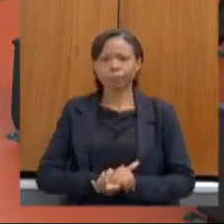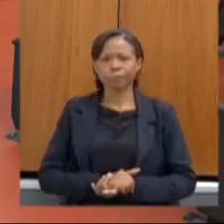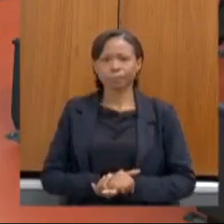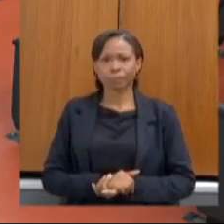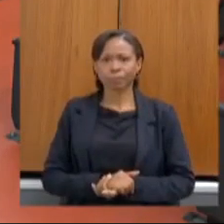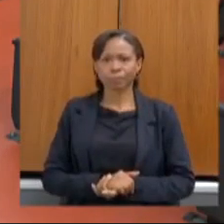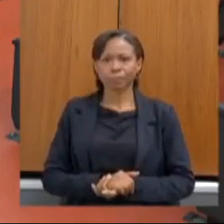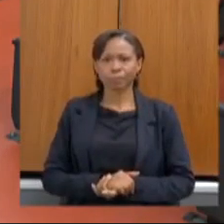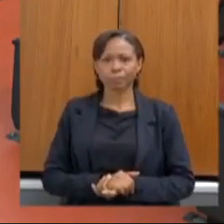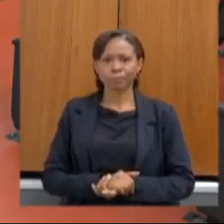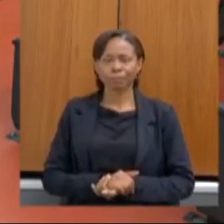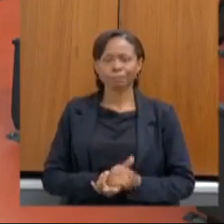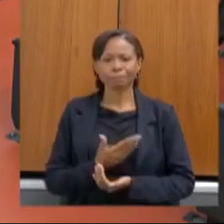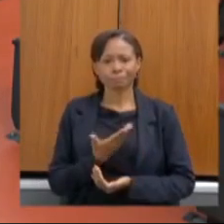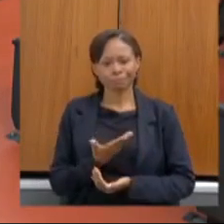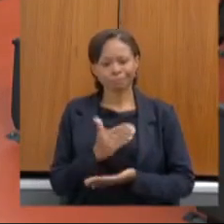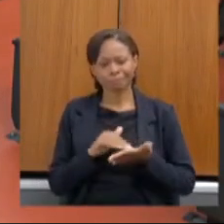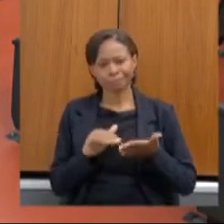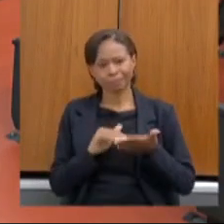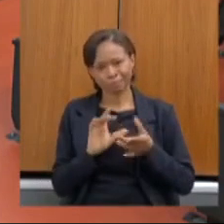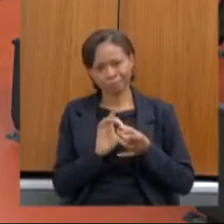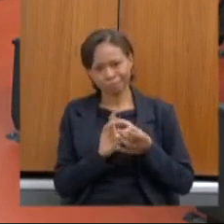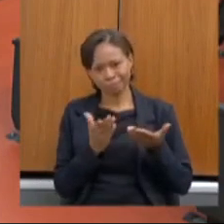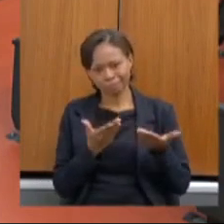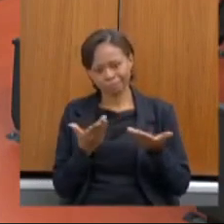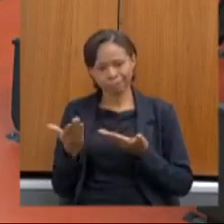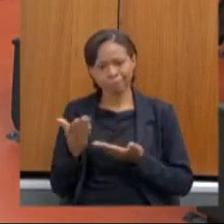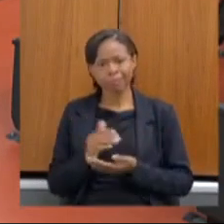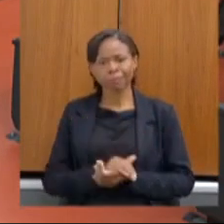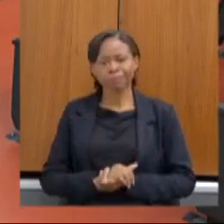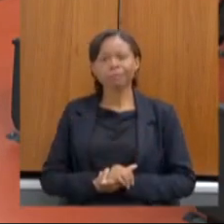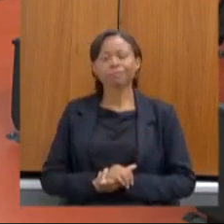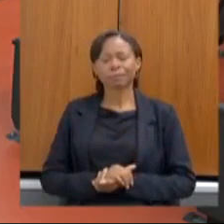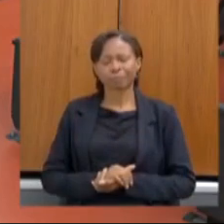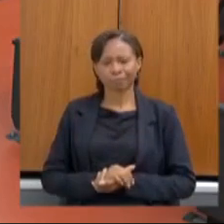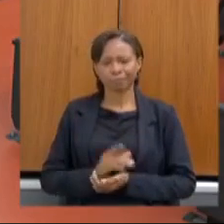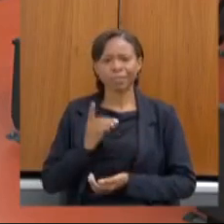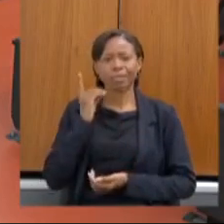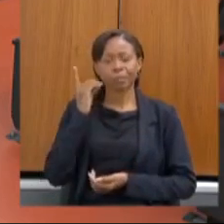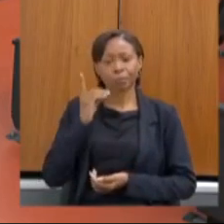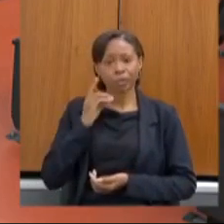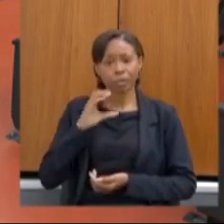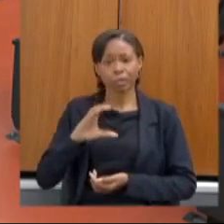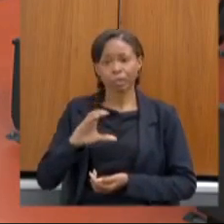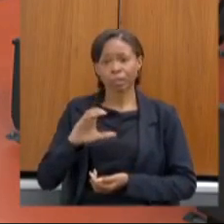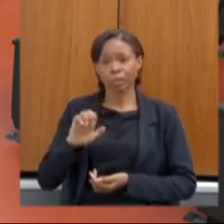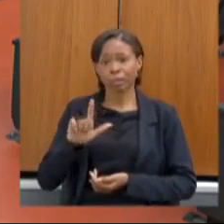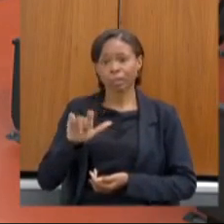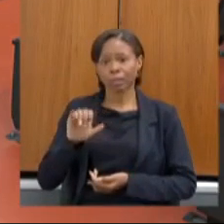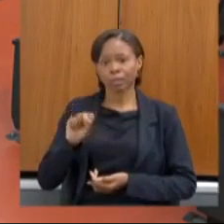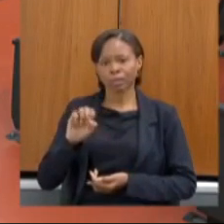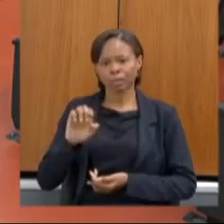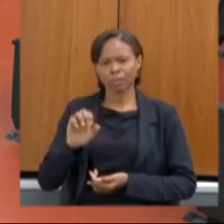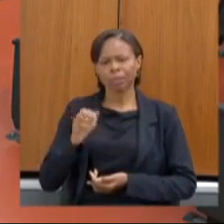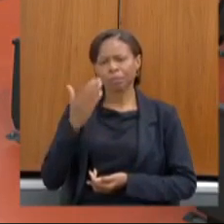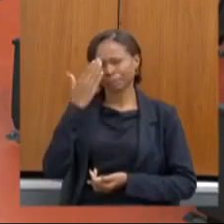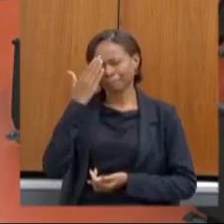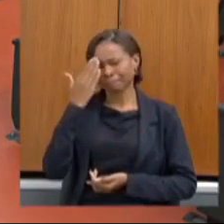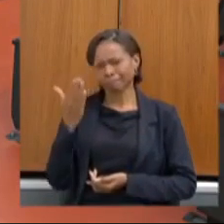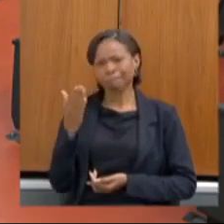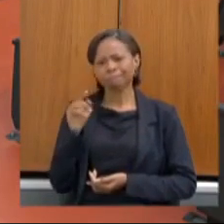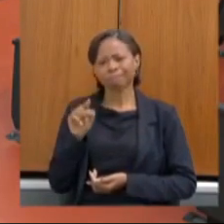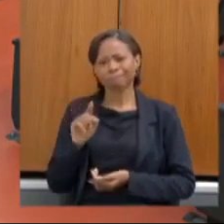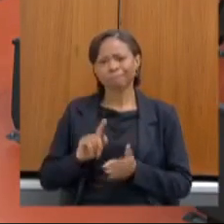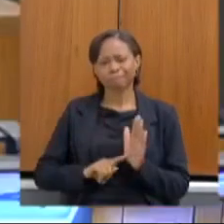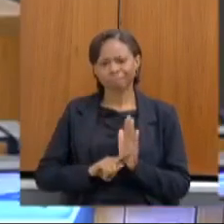o secretário Fernando Fialho com a palavra vetado feliz e muito obrigado pela pela pergunta você sempre